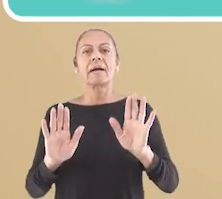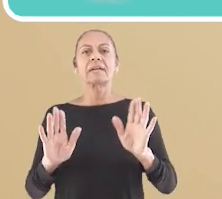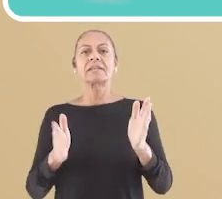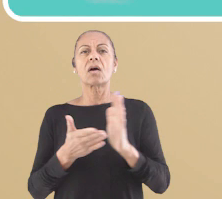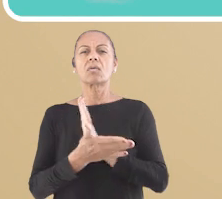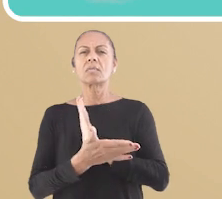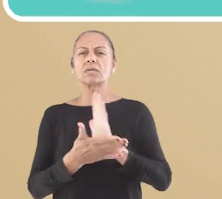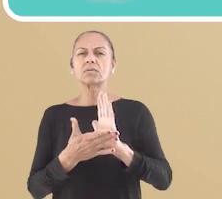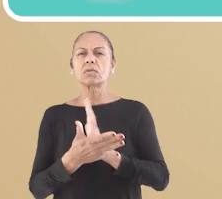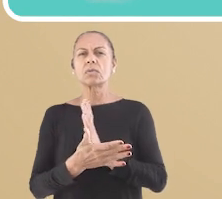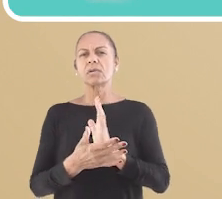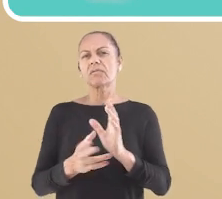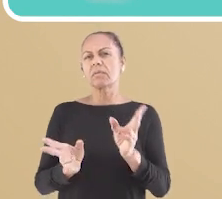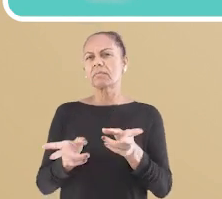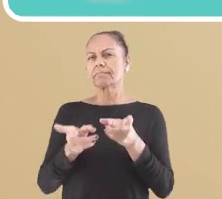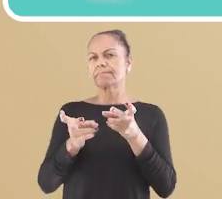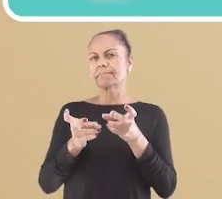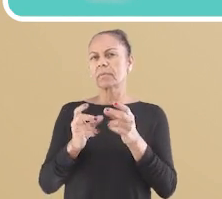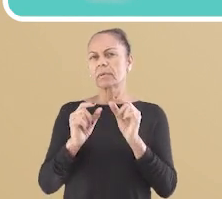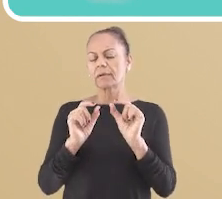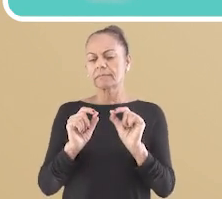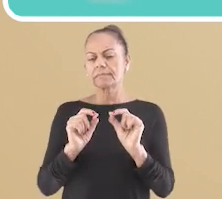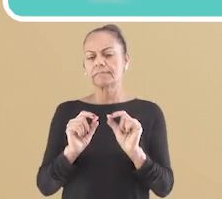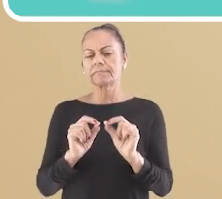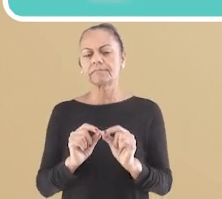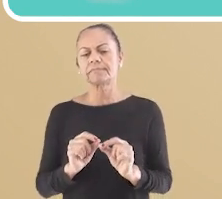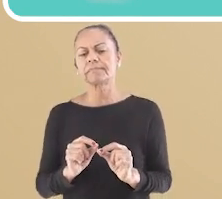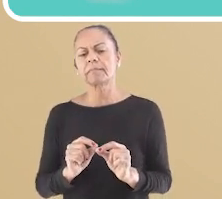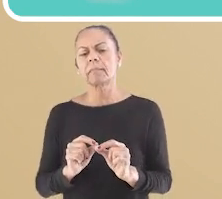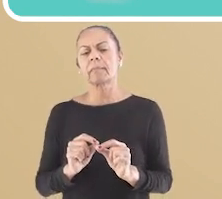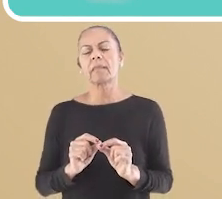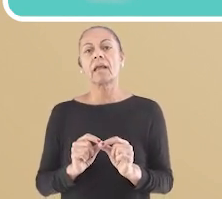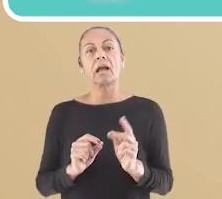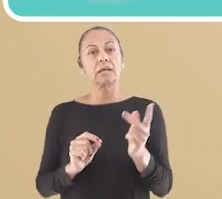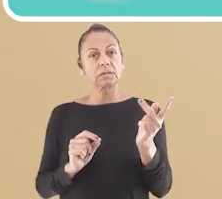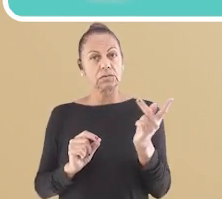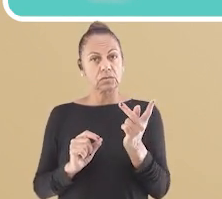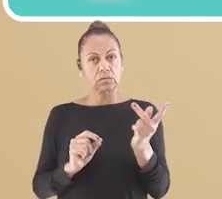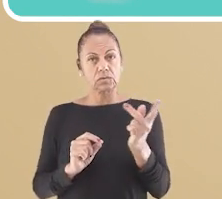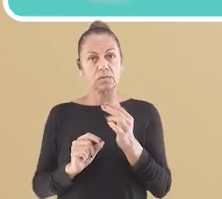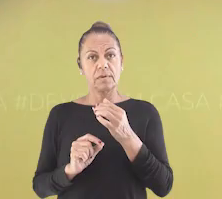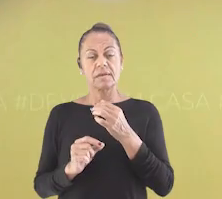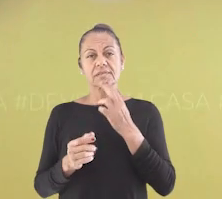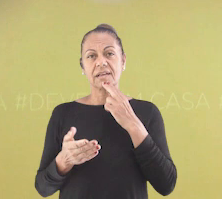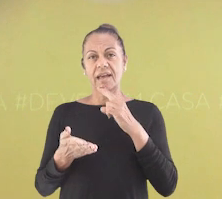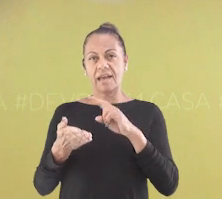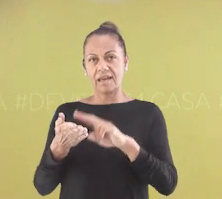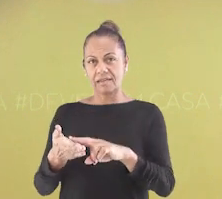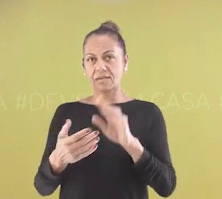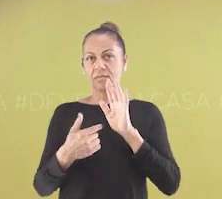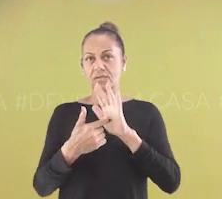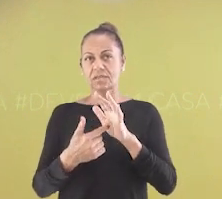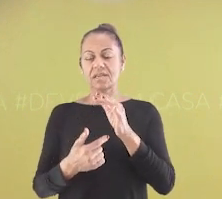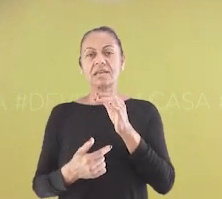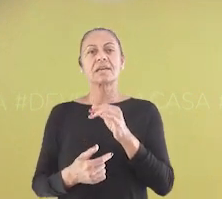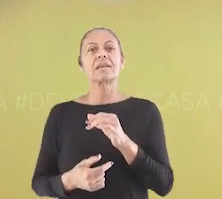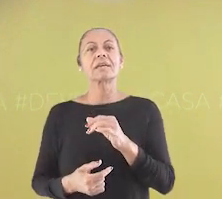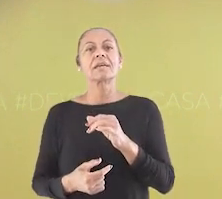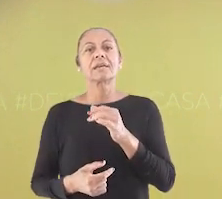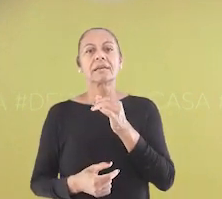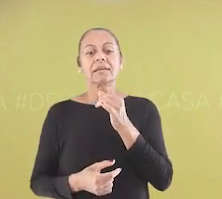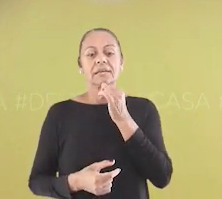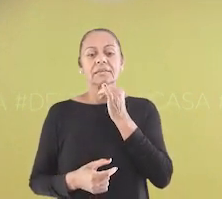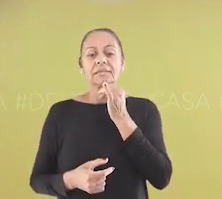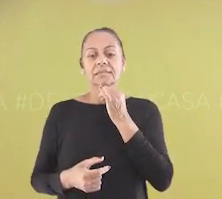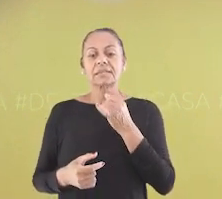um texto maior e com mais parágrafos. Mas vamos levar algumas coisas em consideração. Muito provavelmente, essas